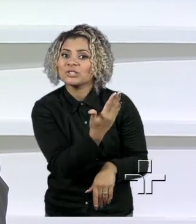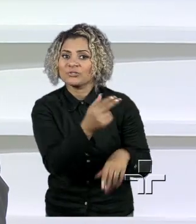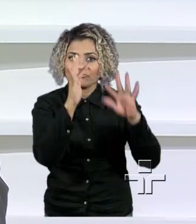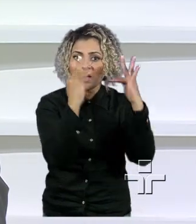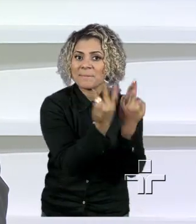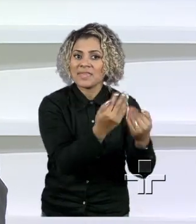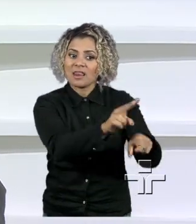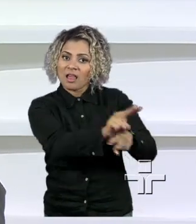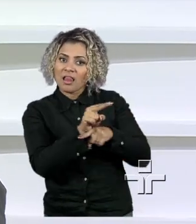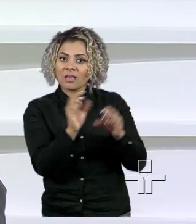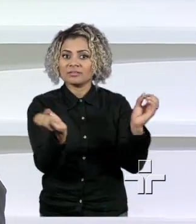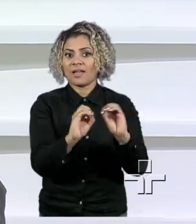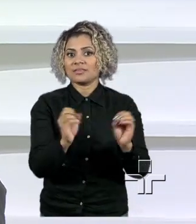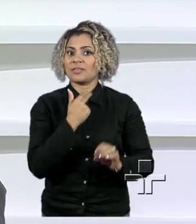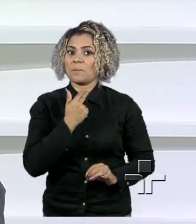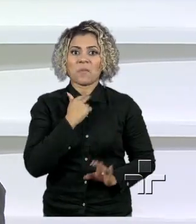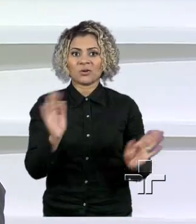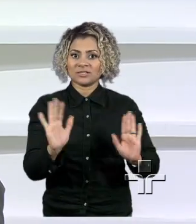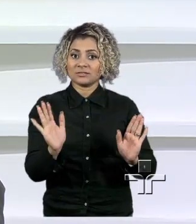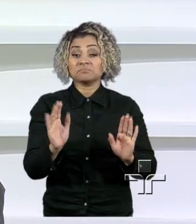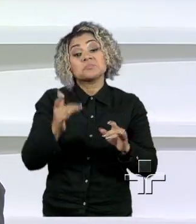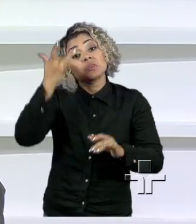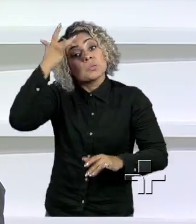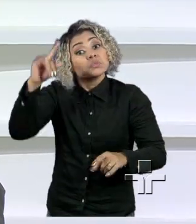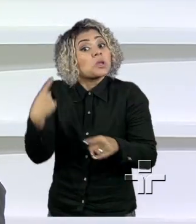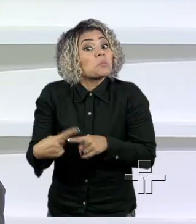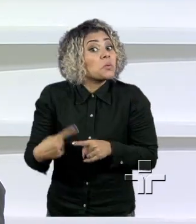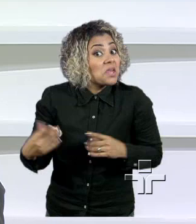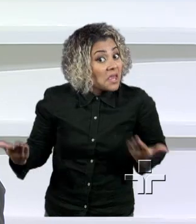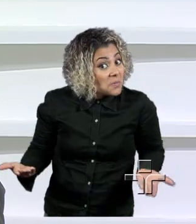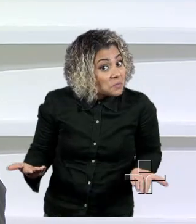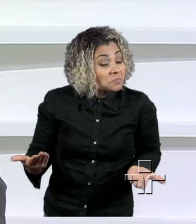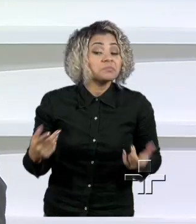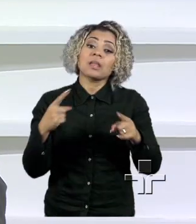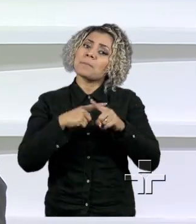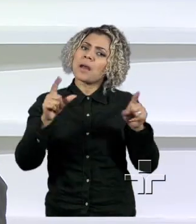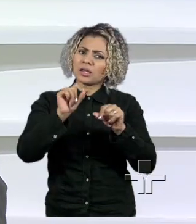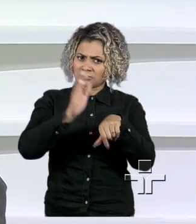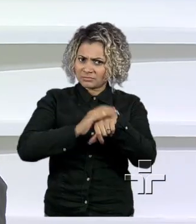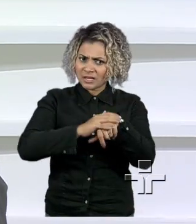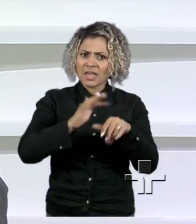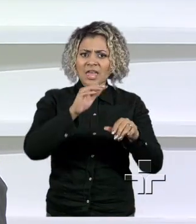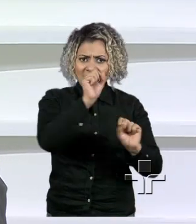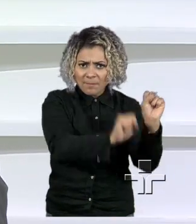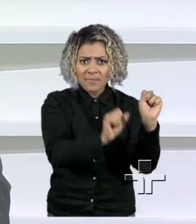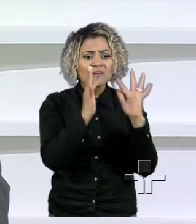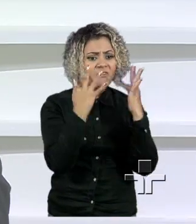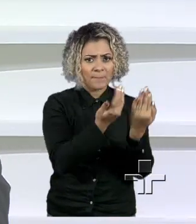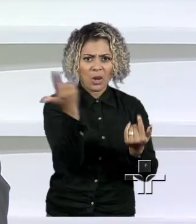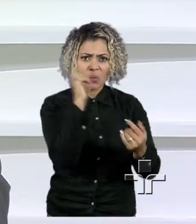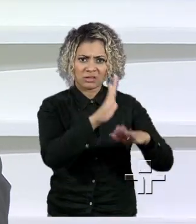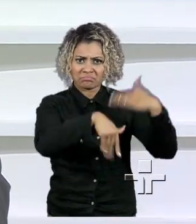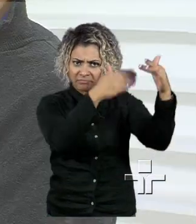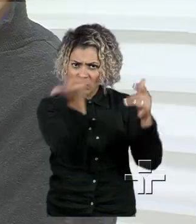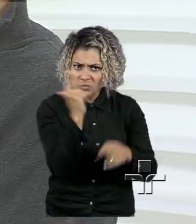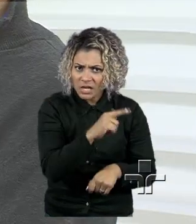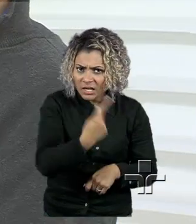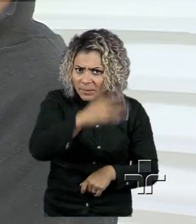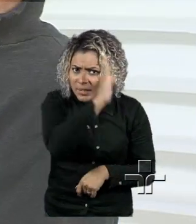faça sociedade com a própria família. Eu não sei por quê, mas qual a chance de uma empresa familiar no Brasil hoje dar certo?